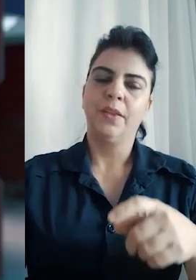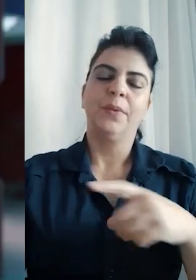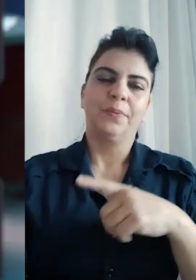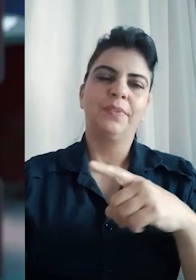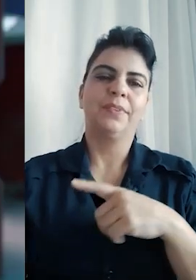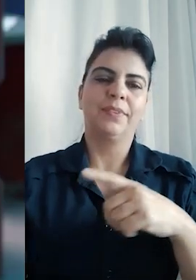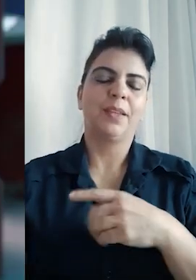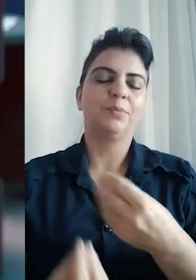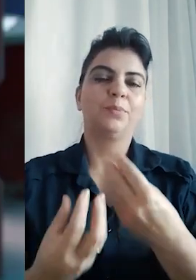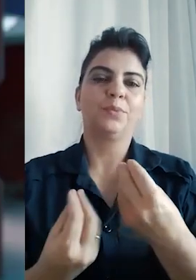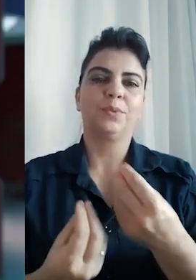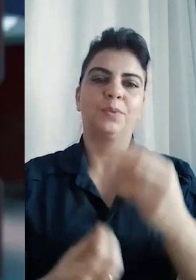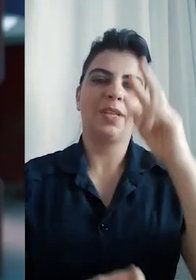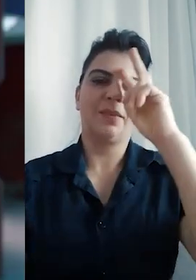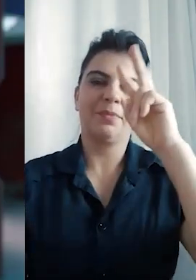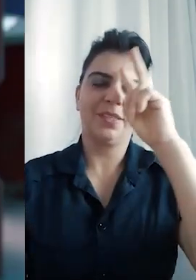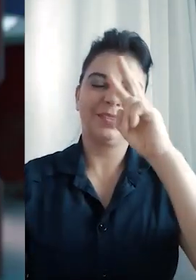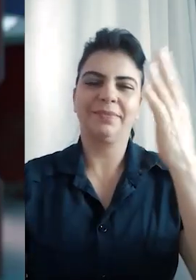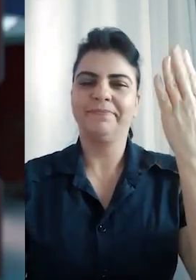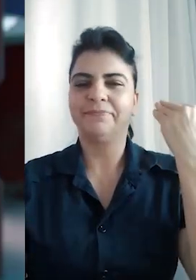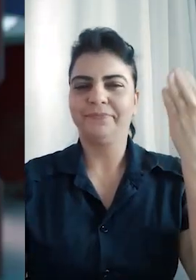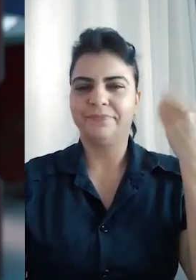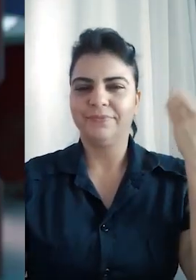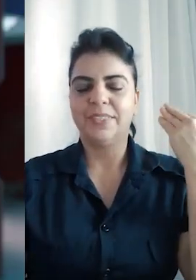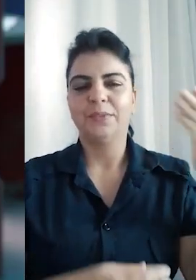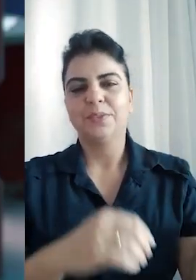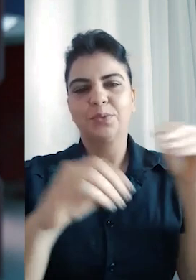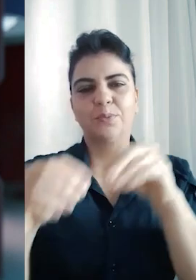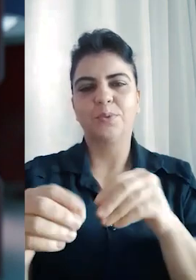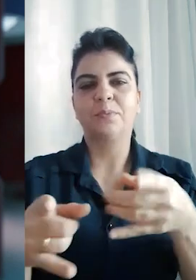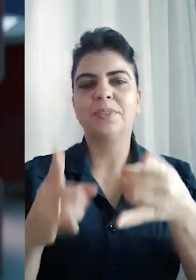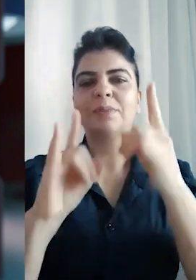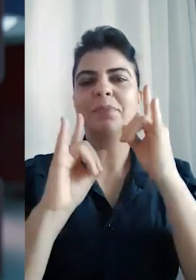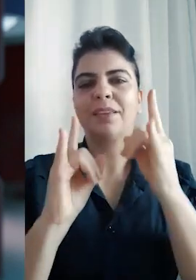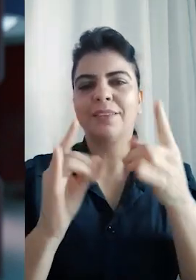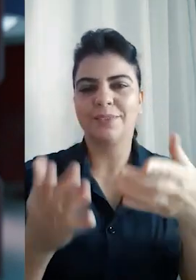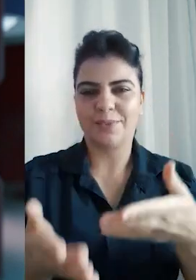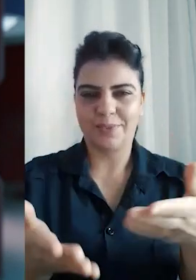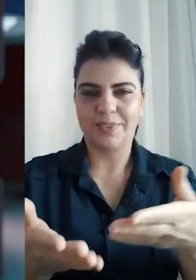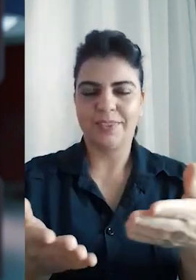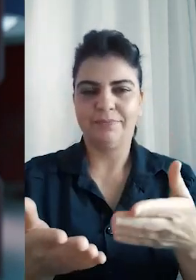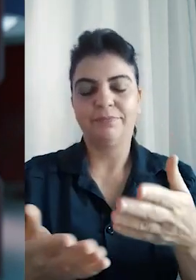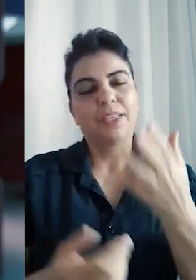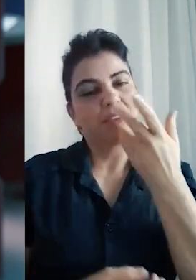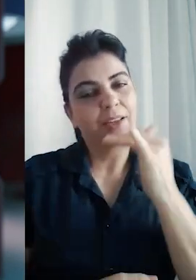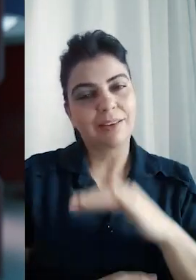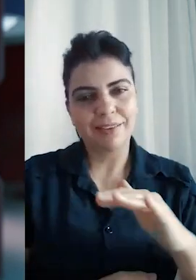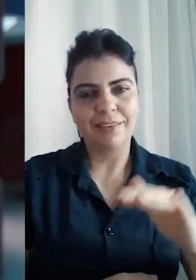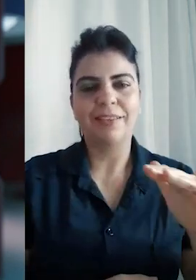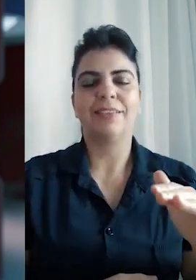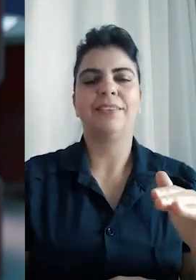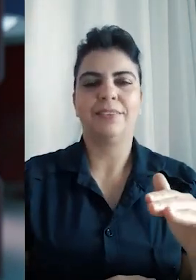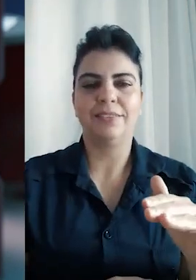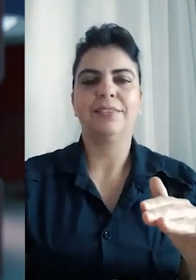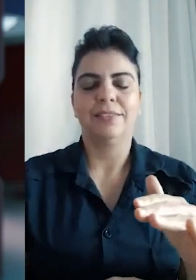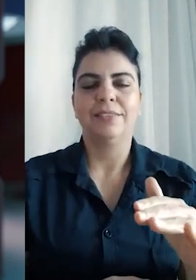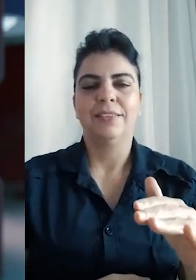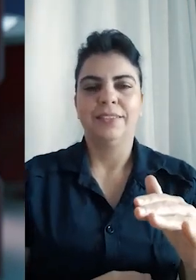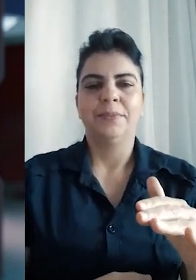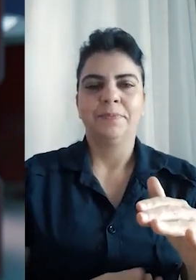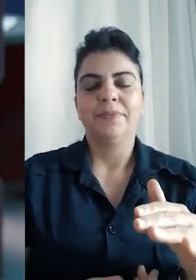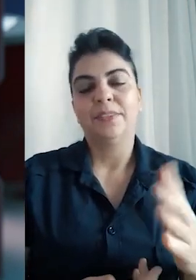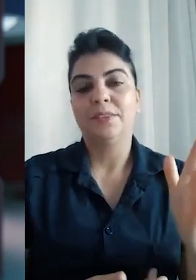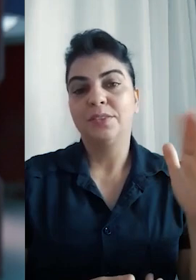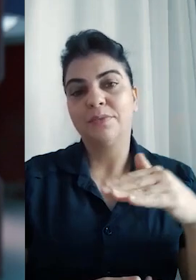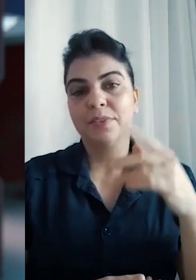Bom, tenho bastante lembranças daquela época, de quando a gente veio para esse prédio atual. Eu era ainda uma criança, né? Então